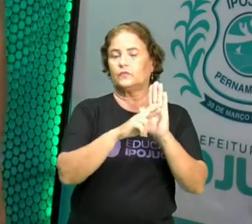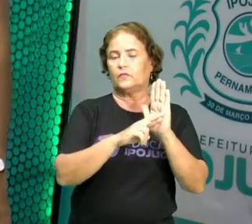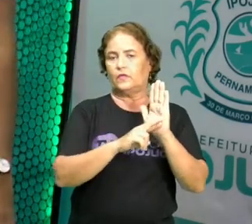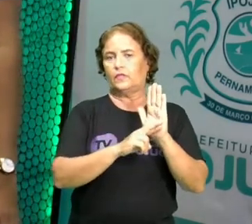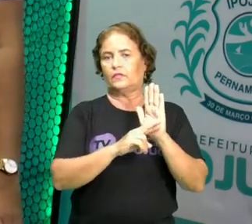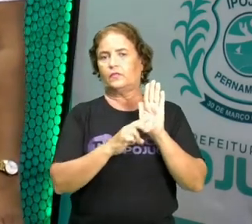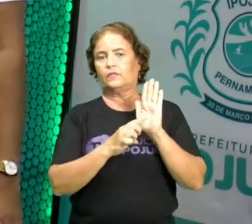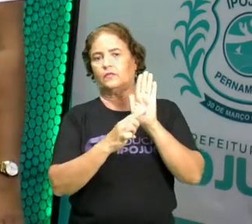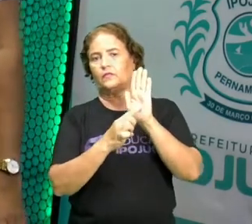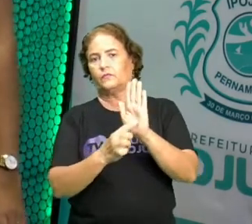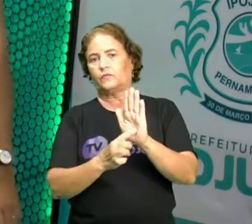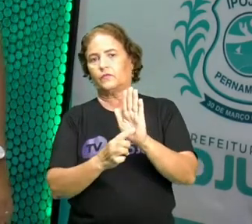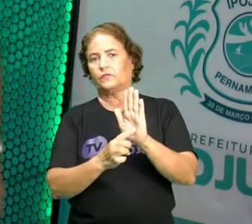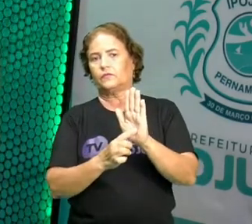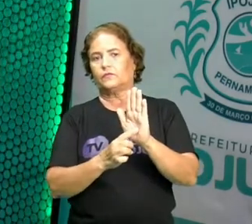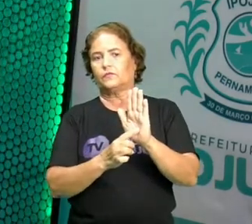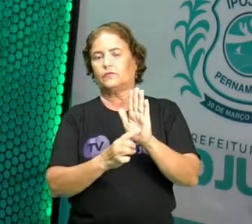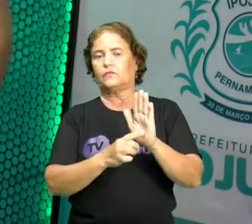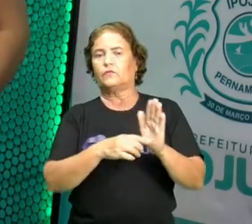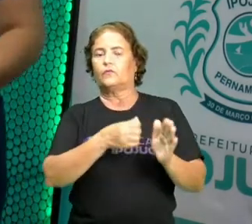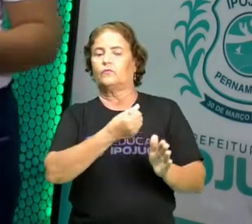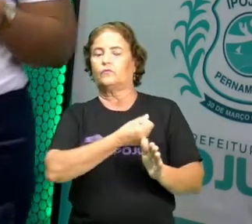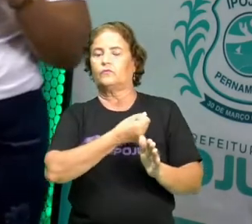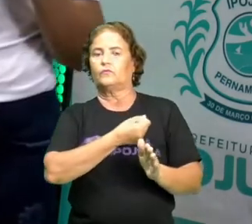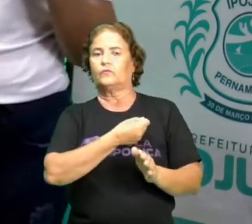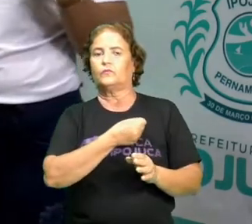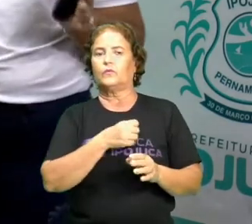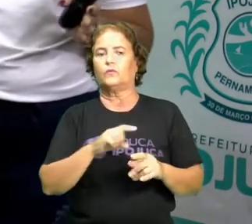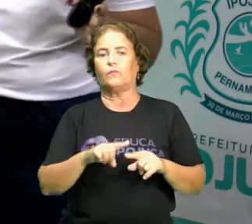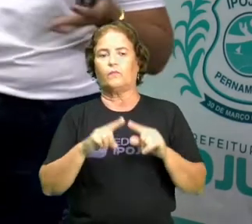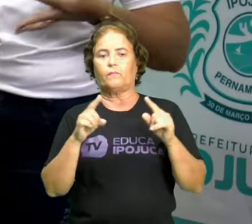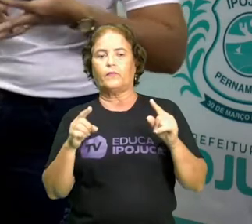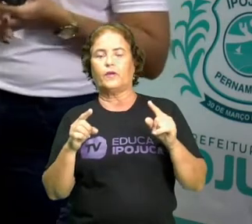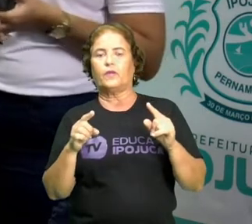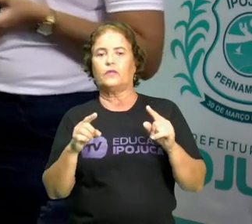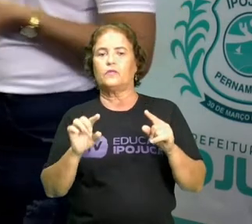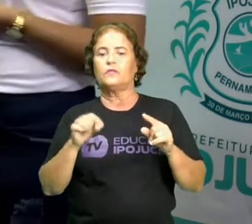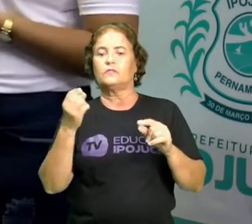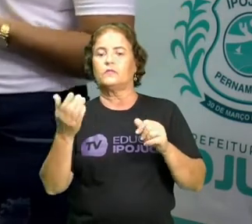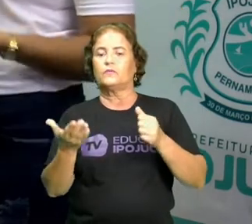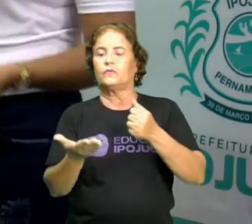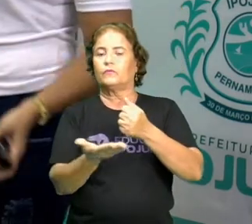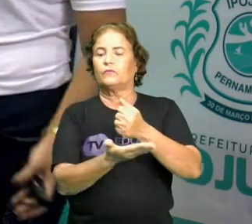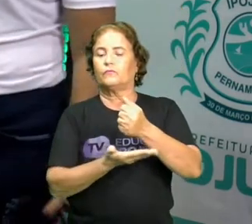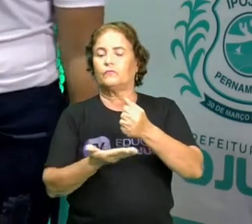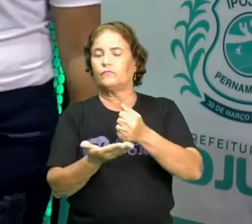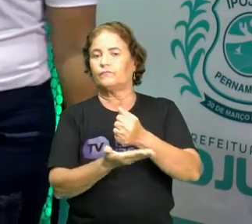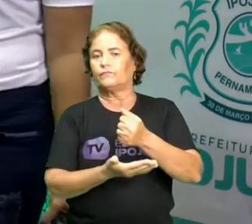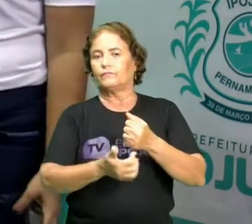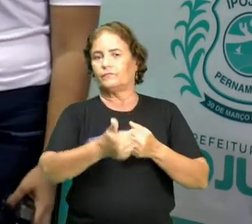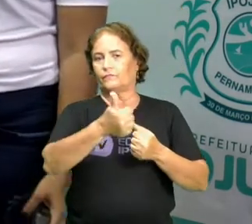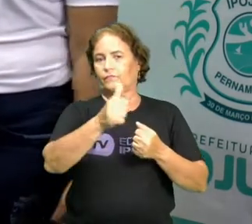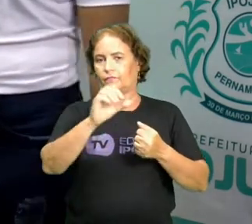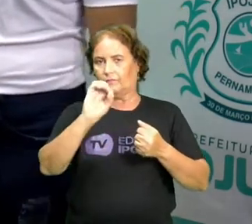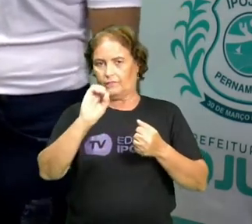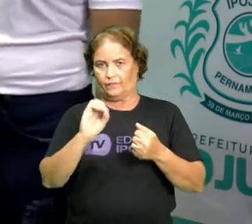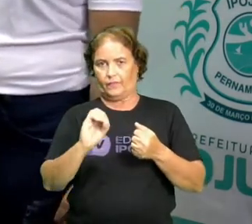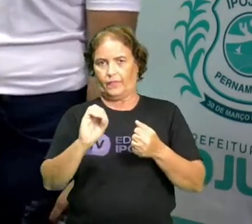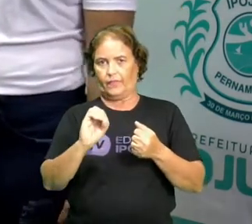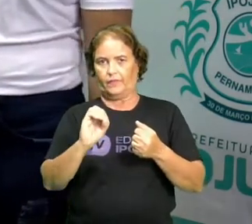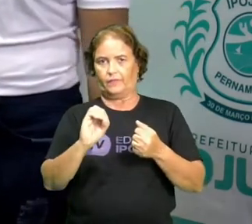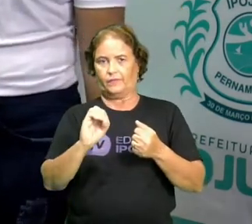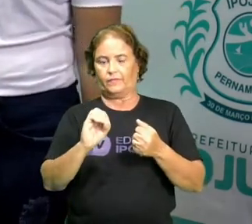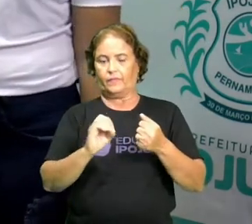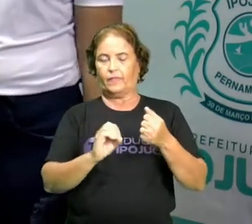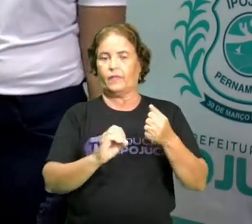os números, sendo contabilizados com a base 10. Vamos ver. Base, ele é a quantidade